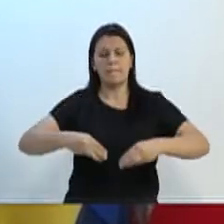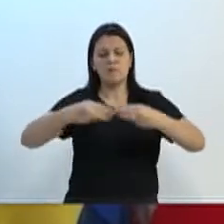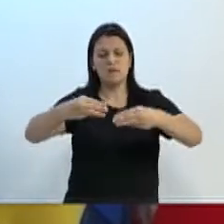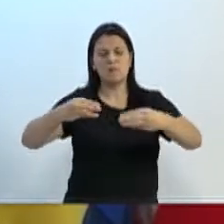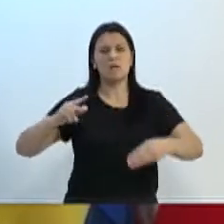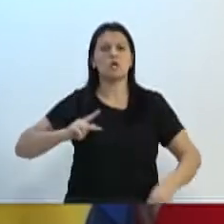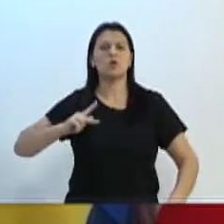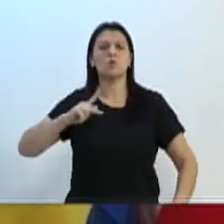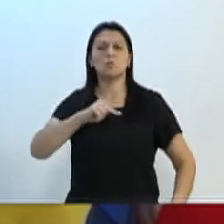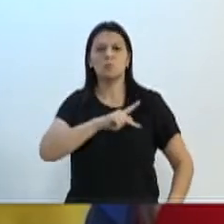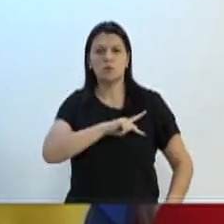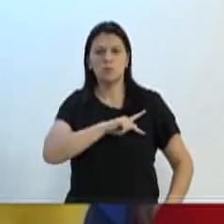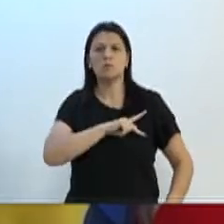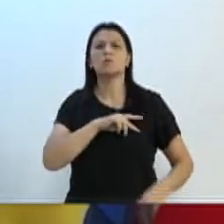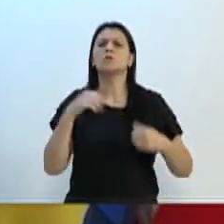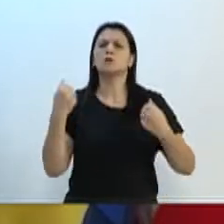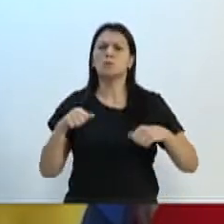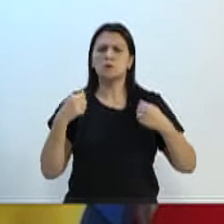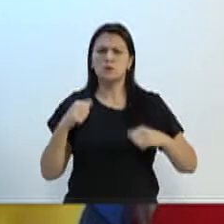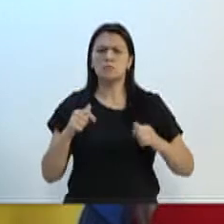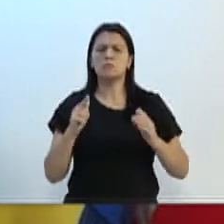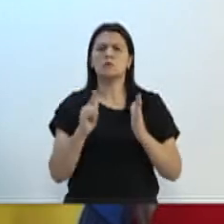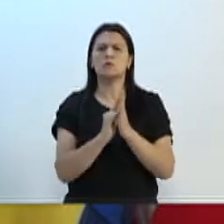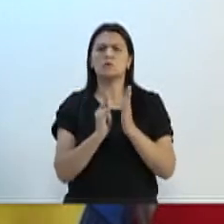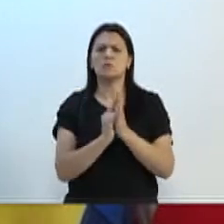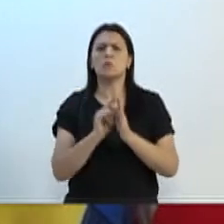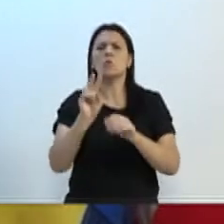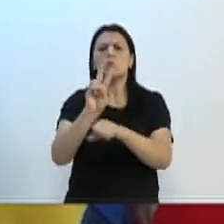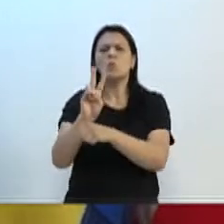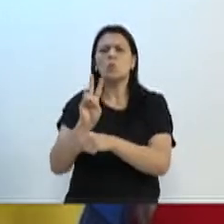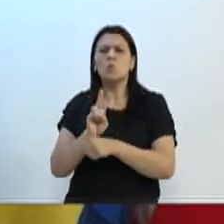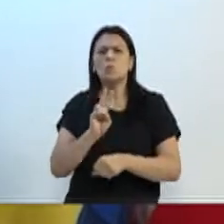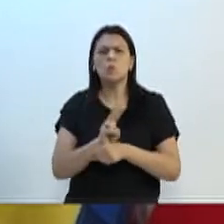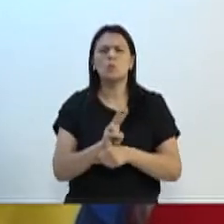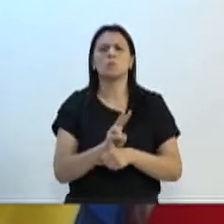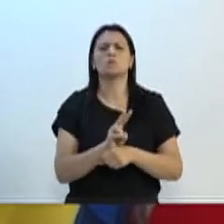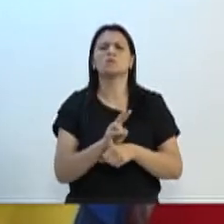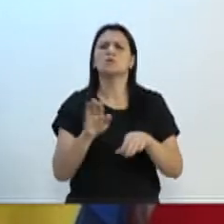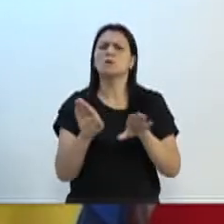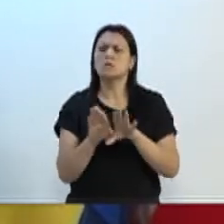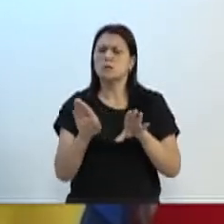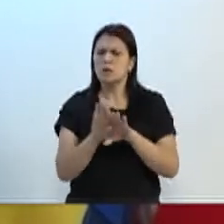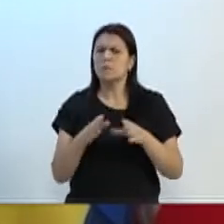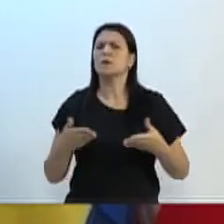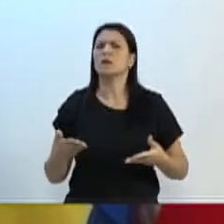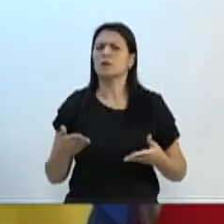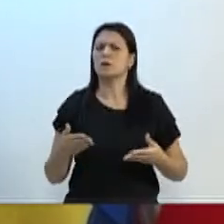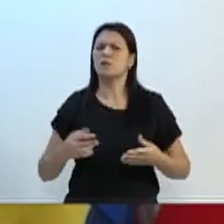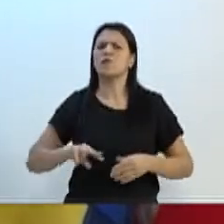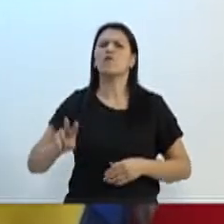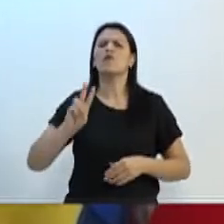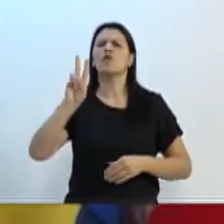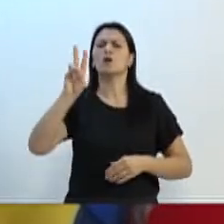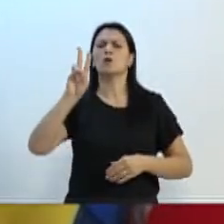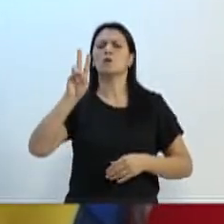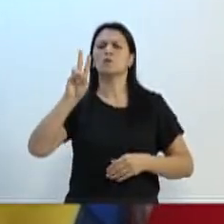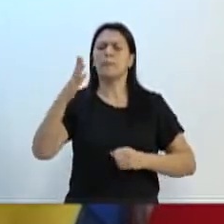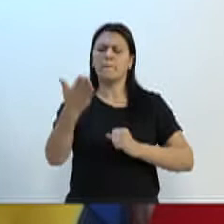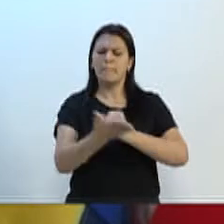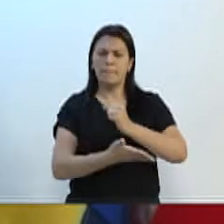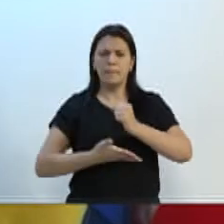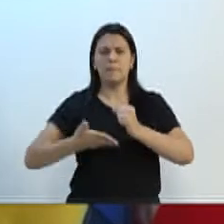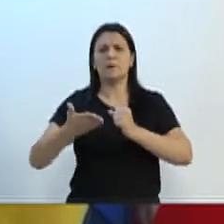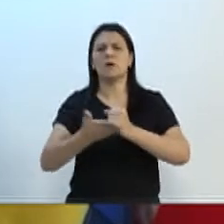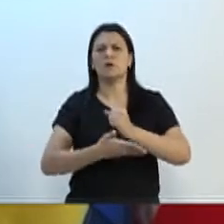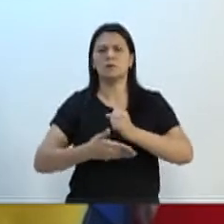que as instituições democráticas preservem a nossa Constituição e preservem, sobretudo, valores que são valores básicos,